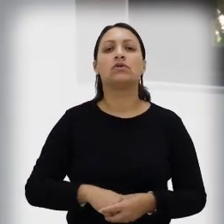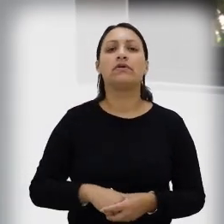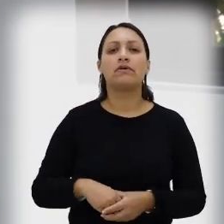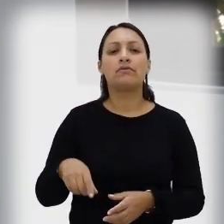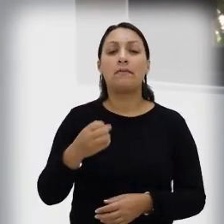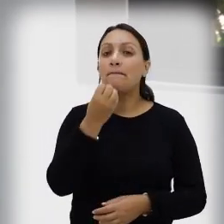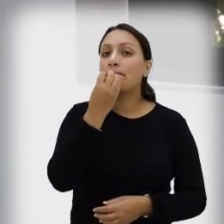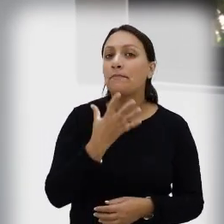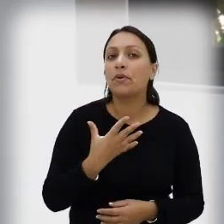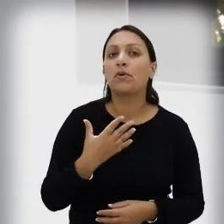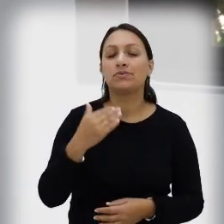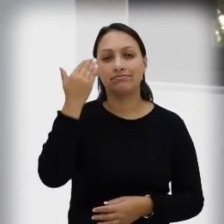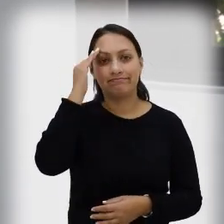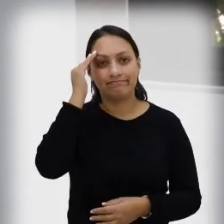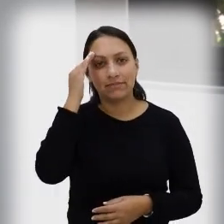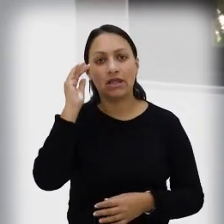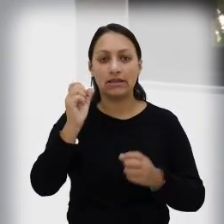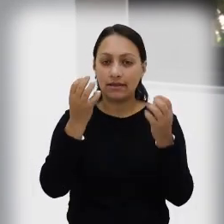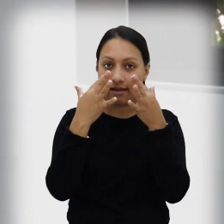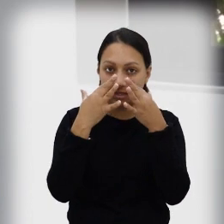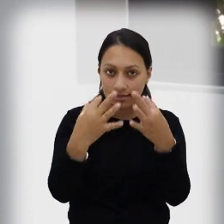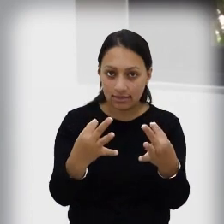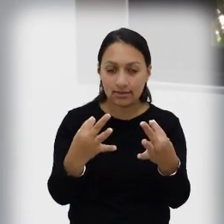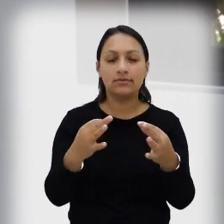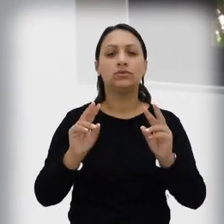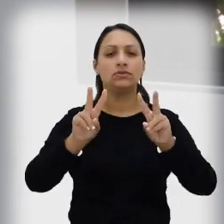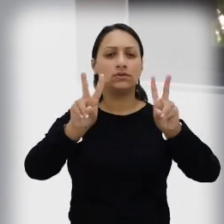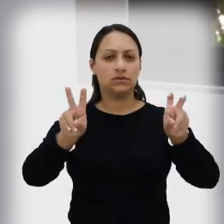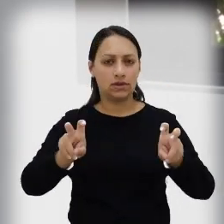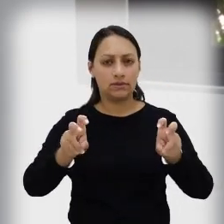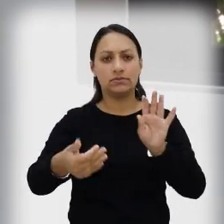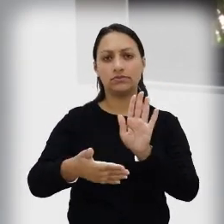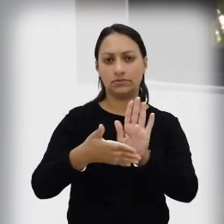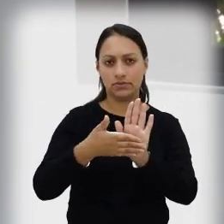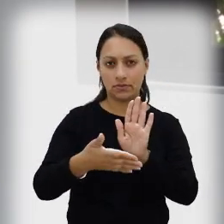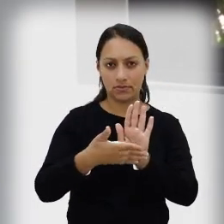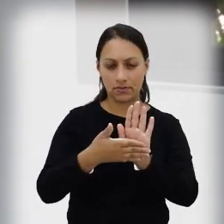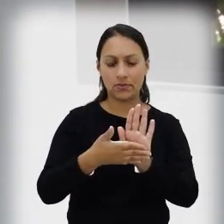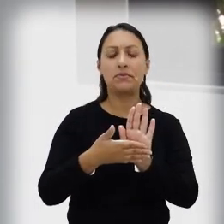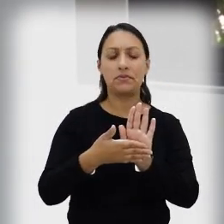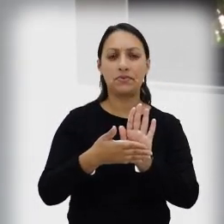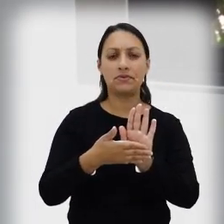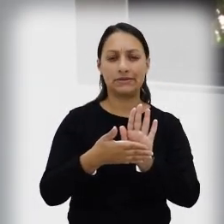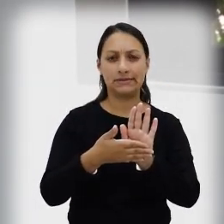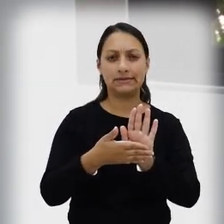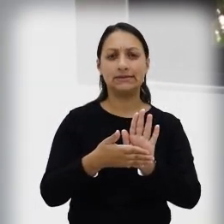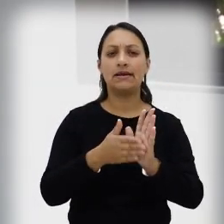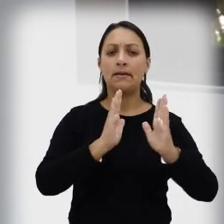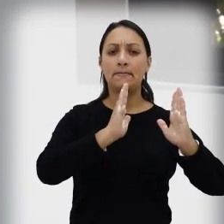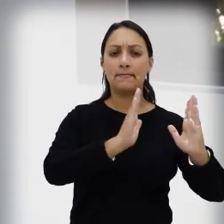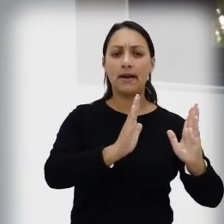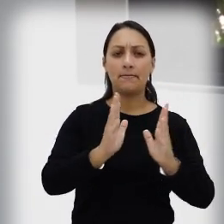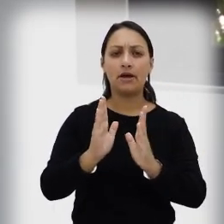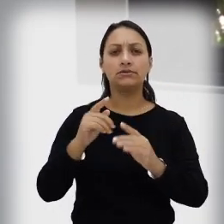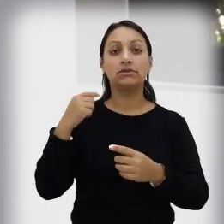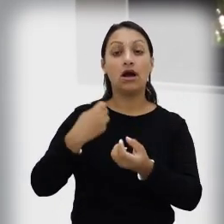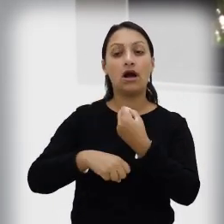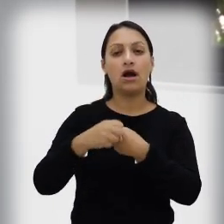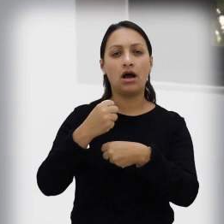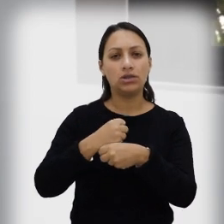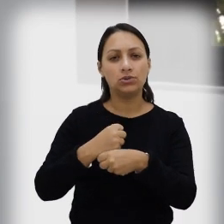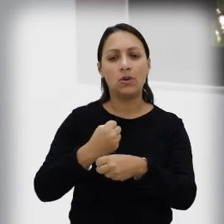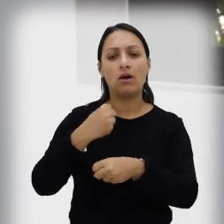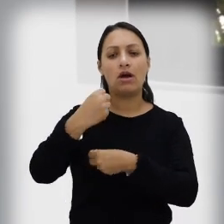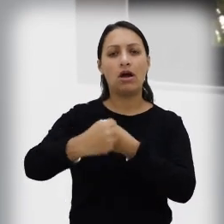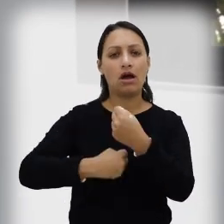bons ouvintes, né, e estejam atentos. Todos os temas que a gente propõe, a cada edição a gente analisa, né, o quanto a gente vai dar